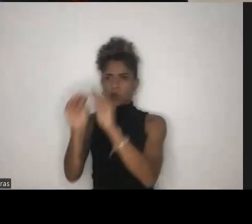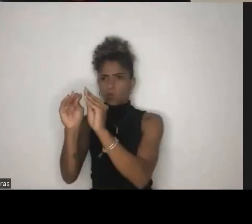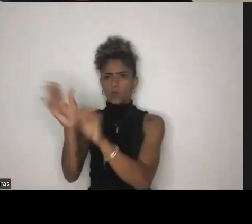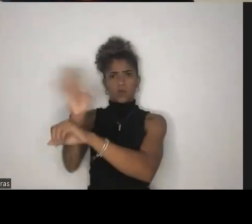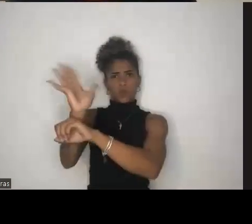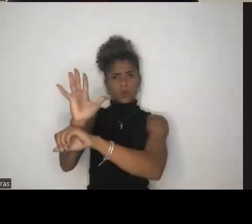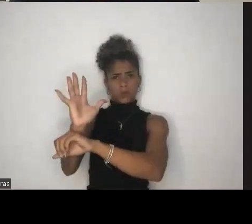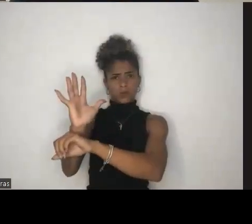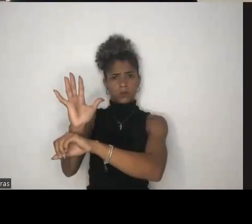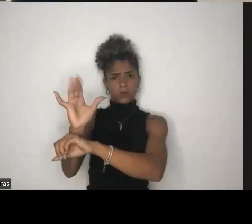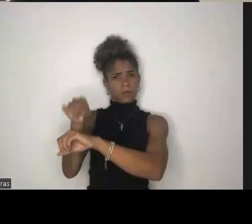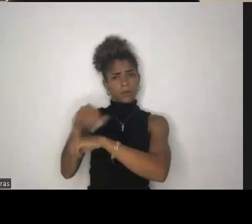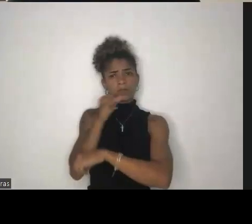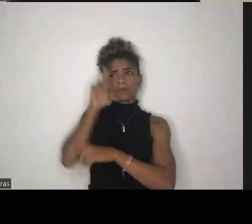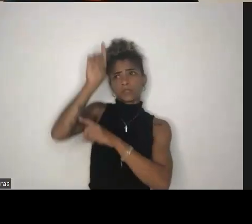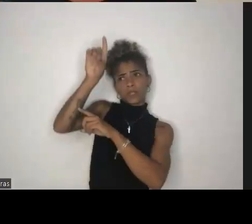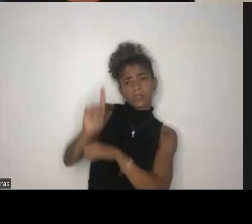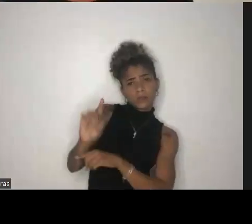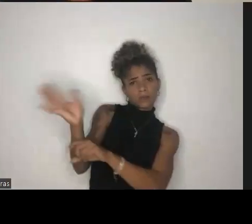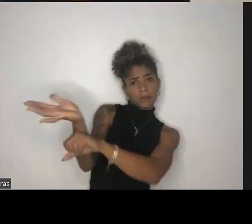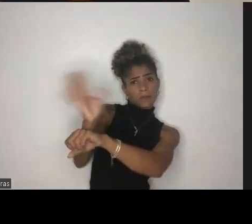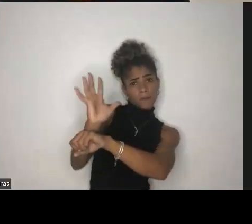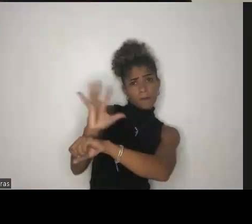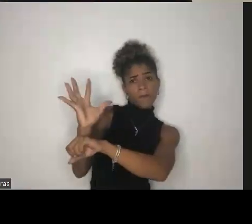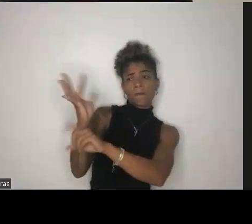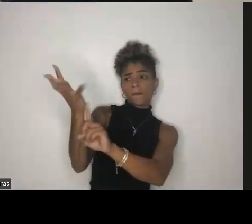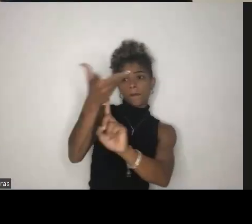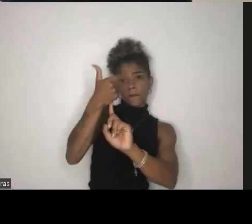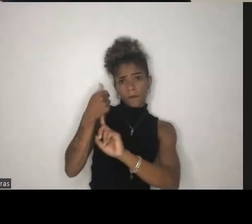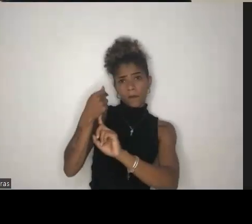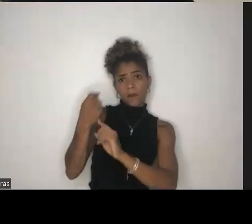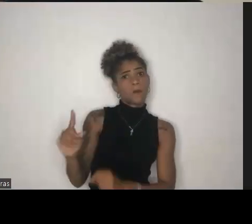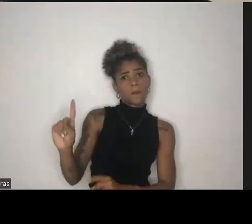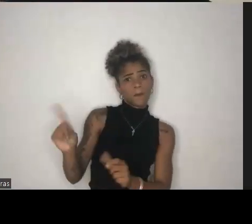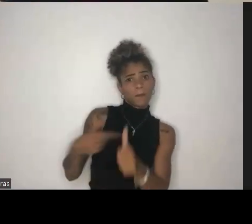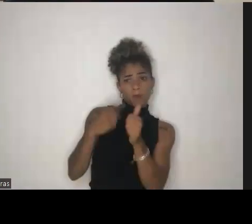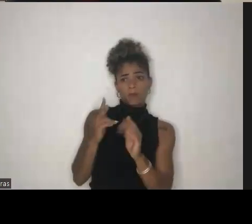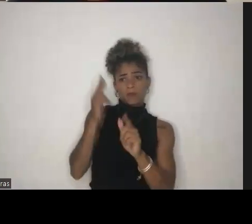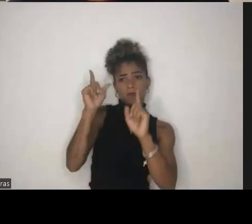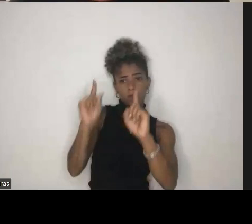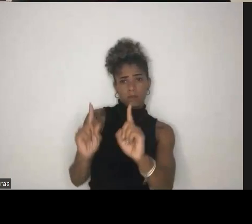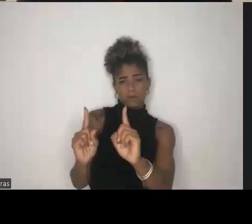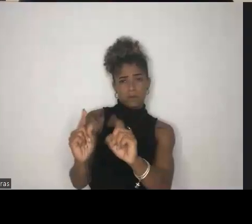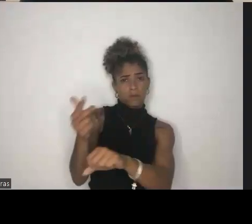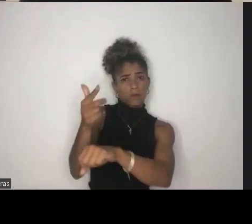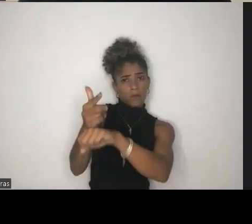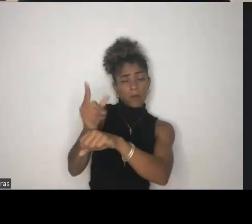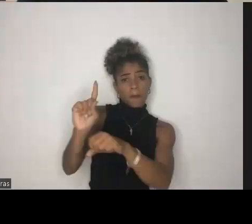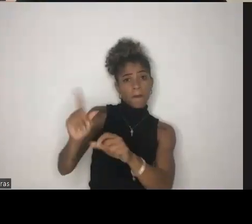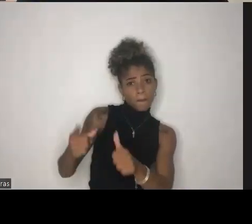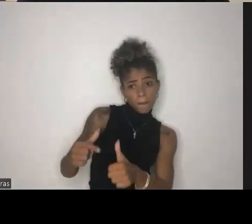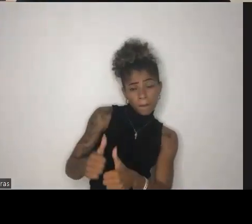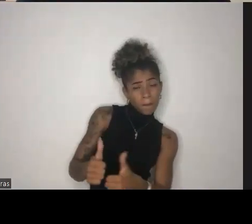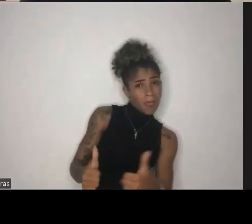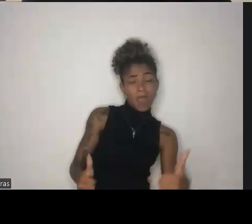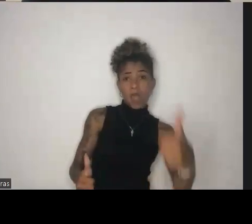direção de arte para cinema o primeiro curto que eu fiz eu ganhei um prêmio de melhor direção de arte no festival de cinema de